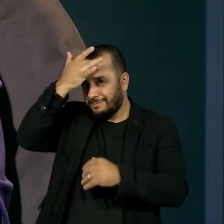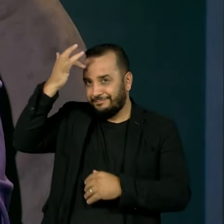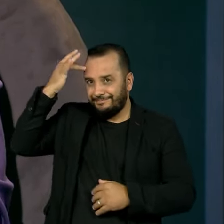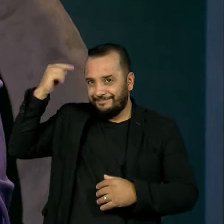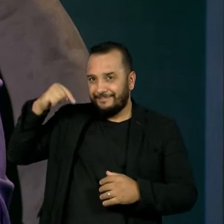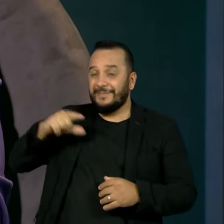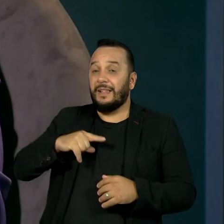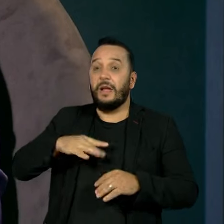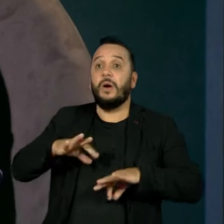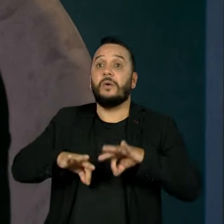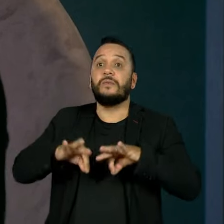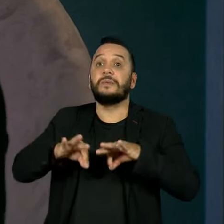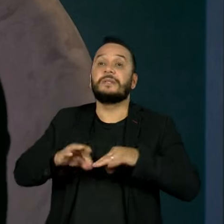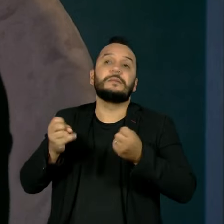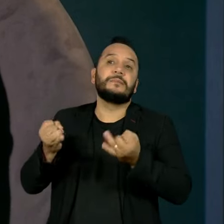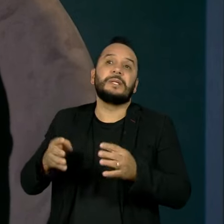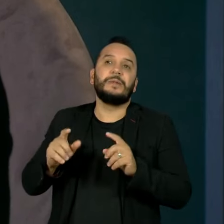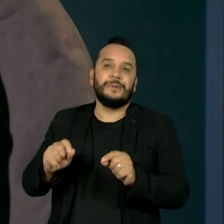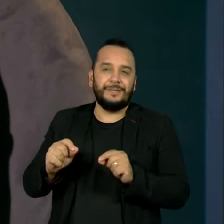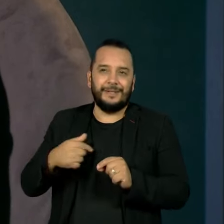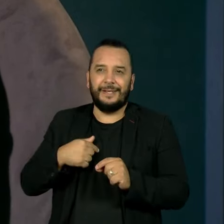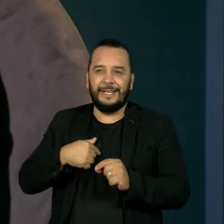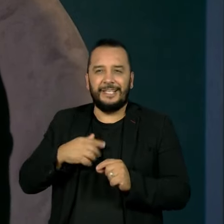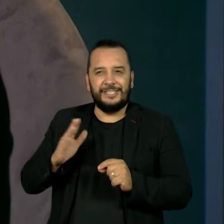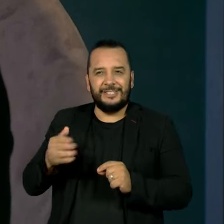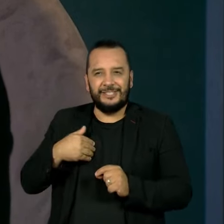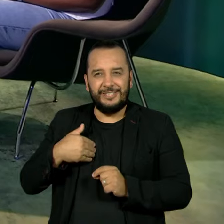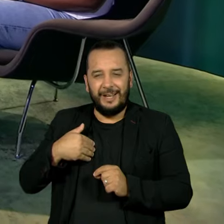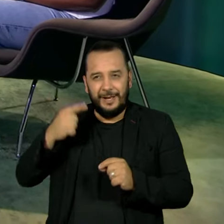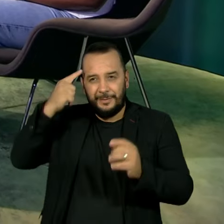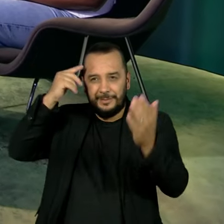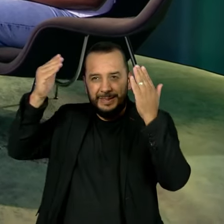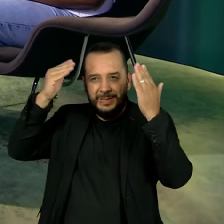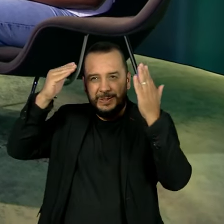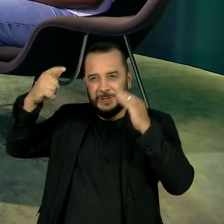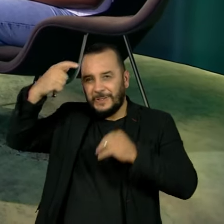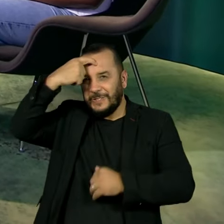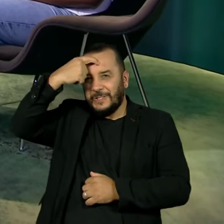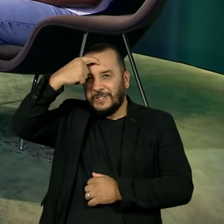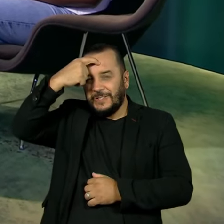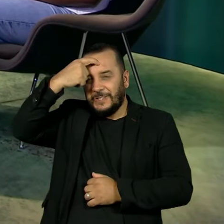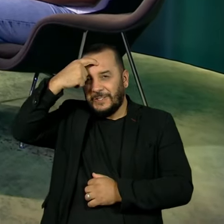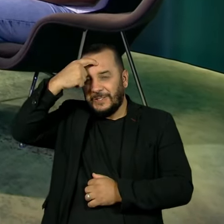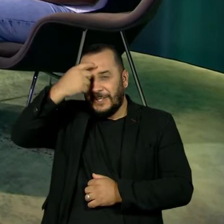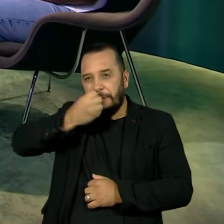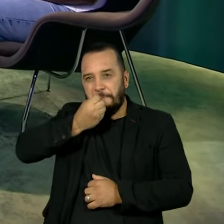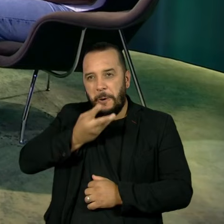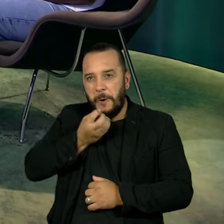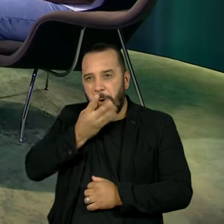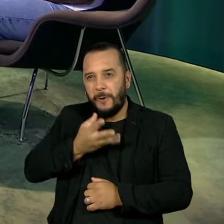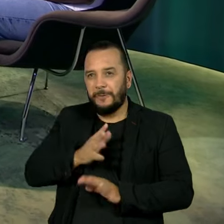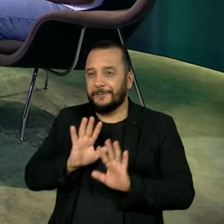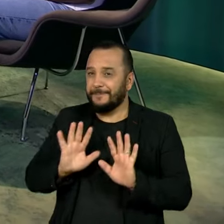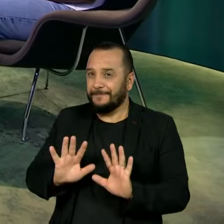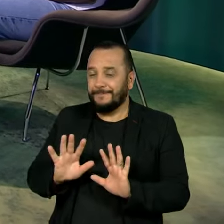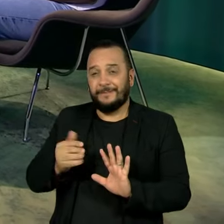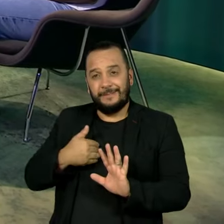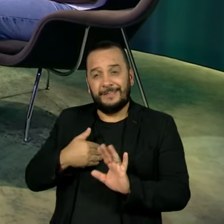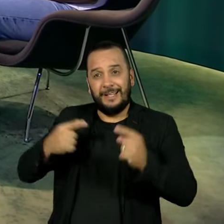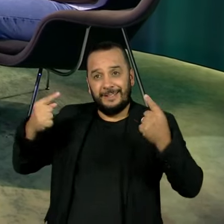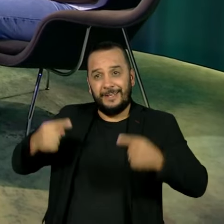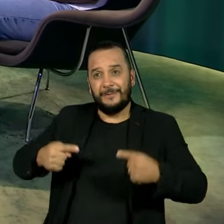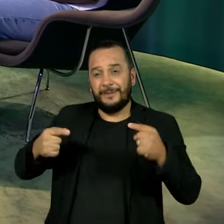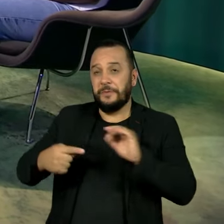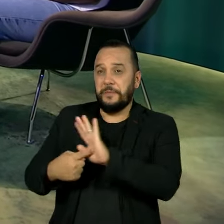oficina lá que fala sobre inteligência emocional. Sim. Então, o nosso principal desafio é mostrar para esse empreendedor